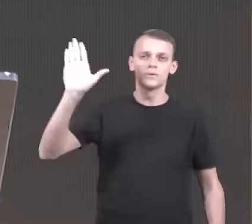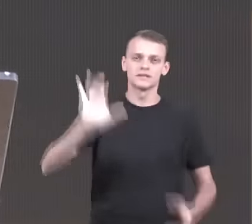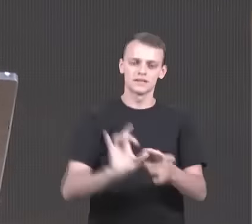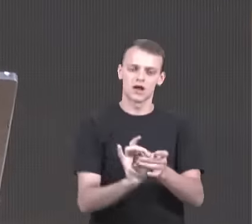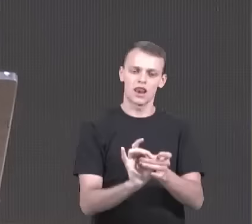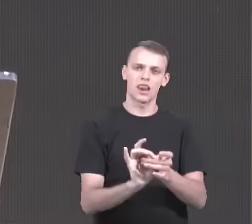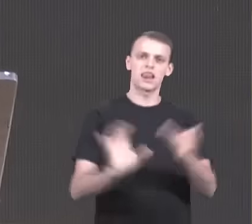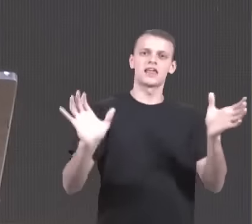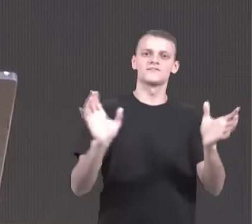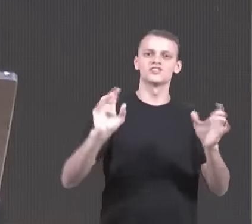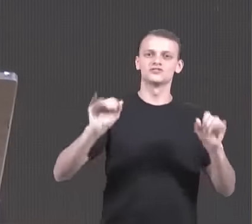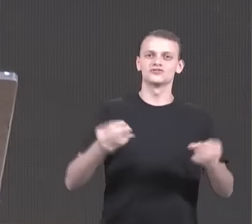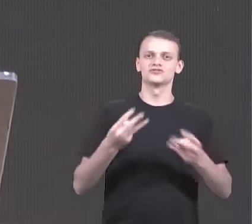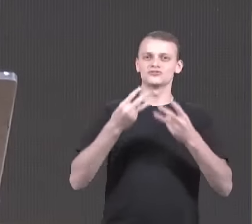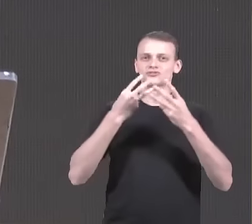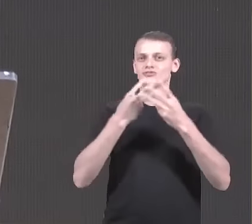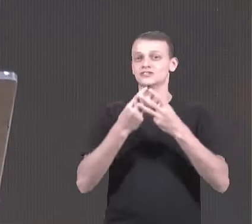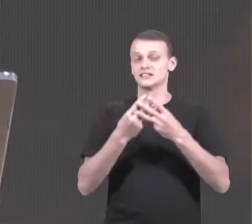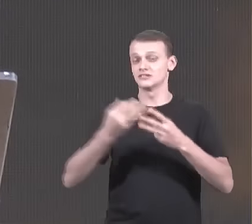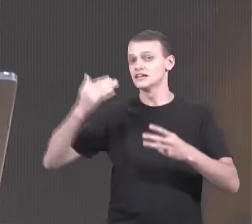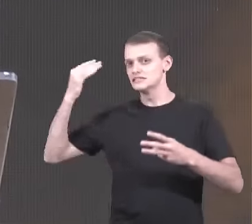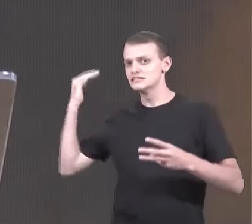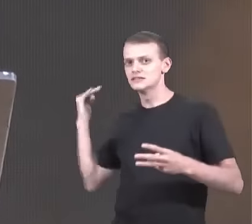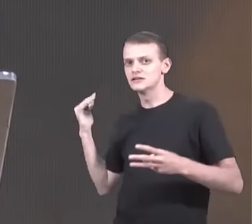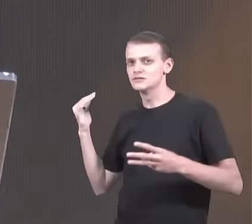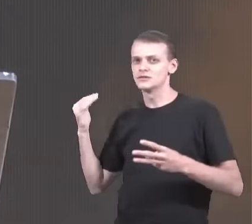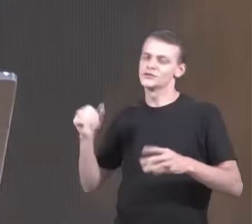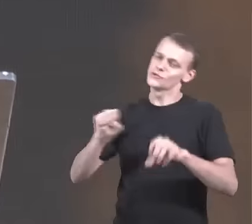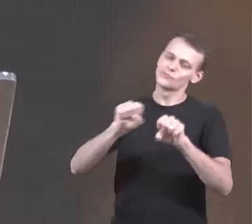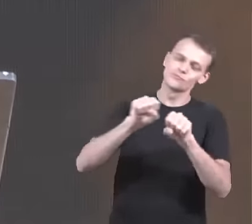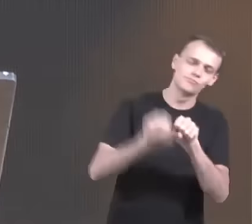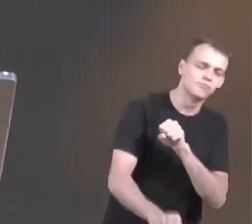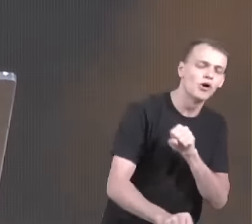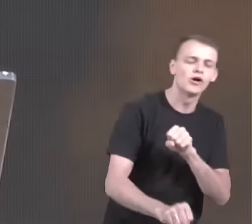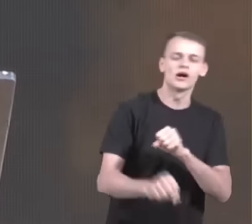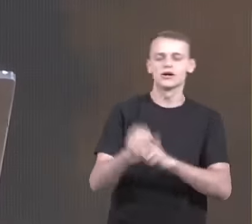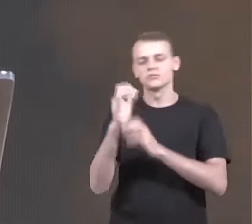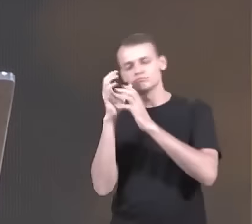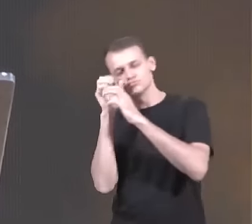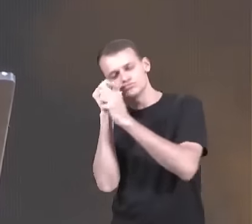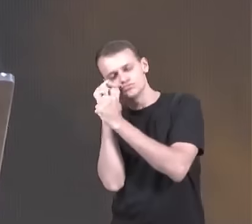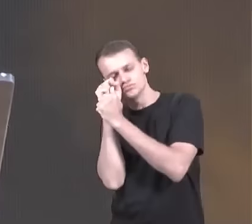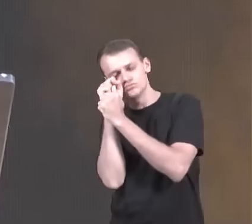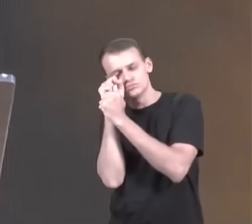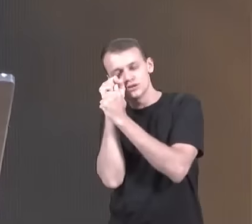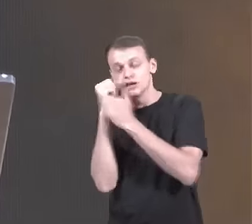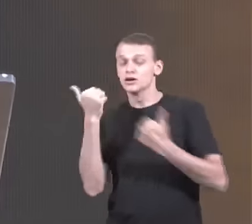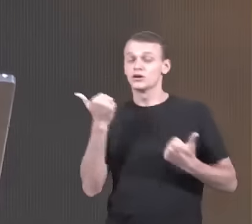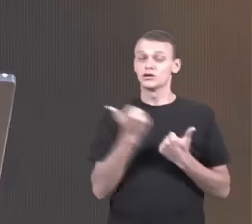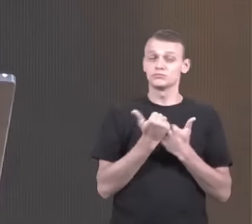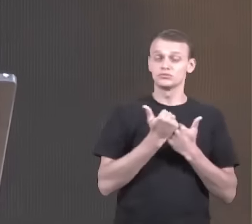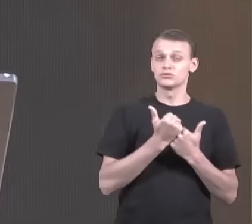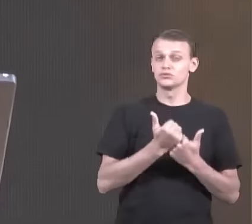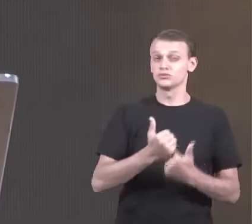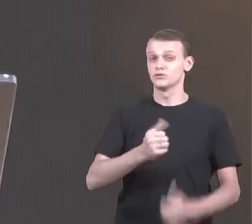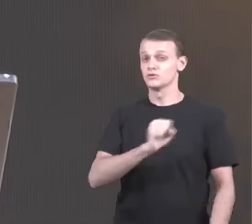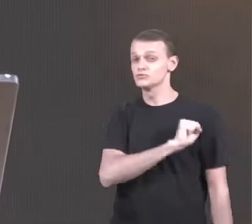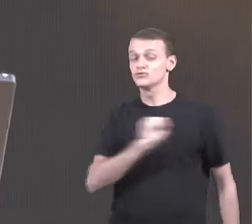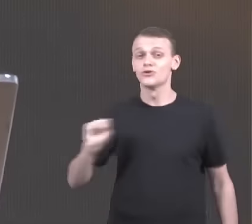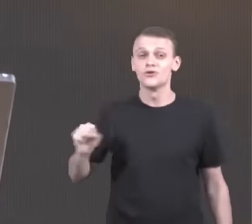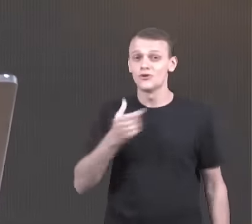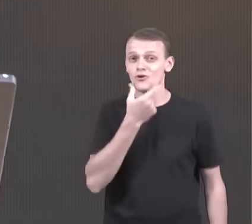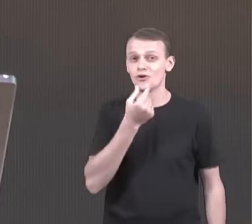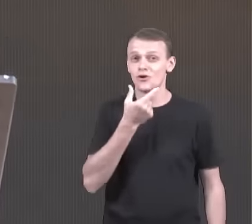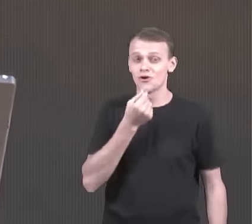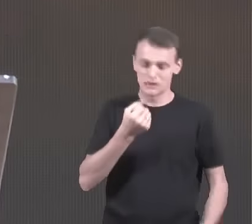da opressão dos muçulmanos. Foi assassinado enquanto dormia pelo seu próprio sogro, e logo